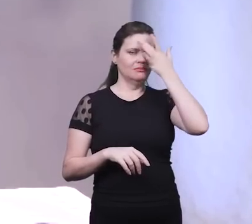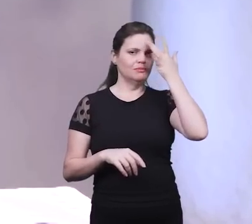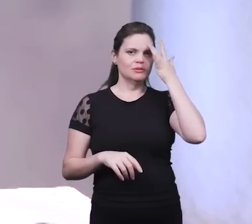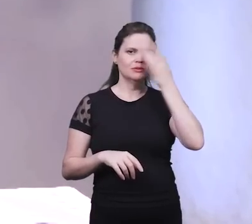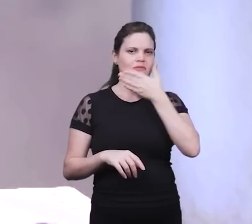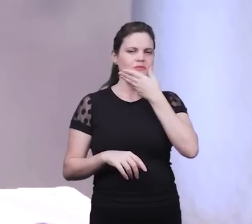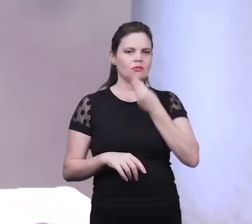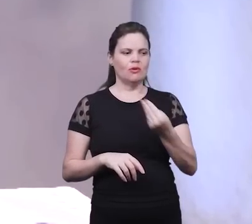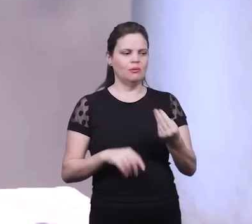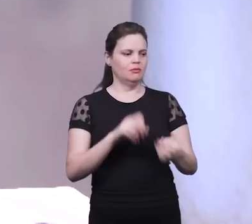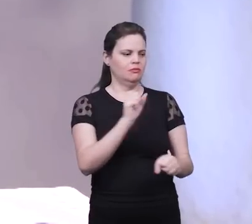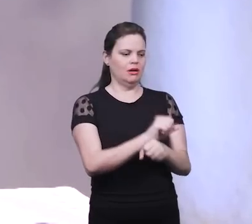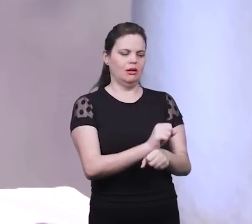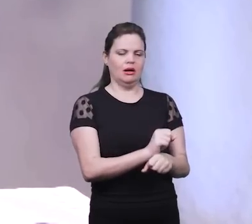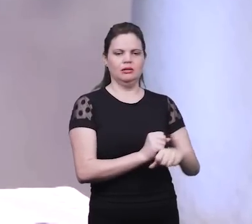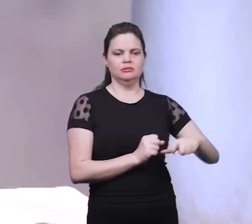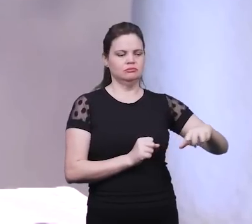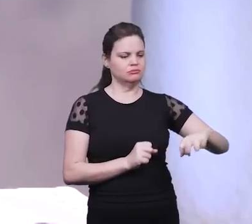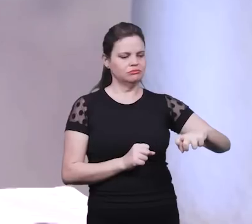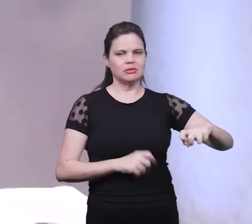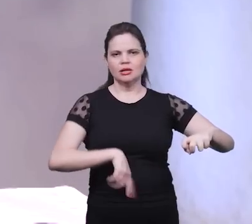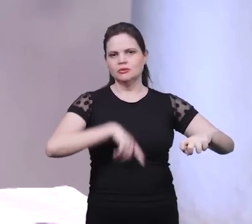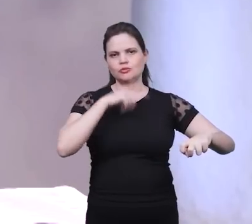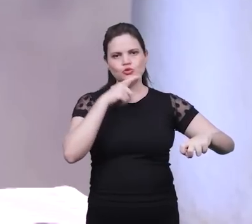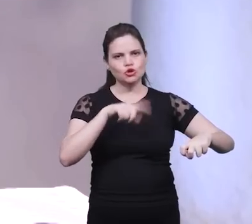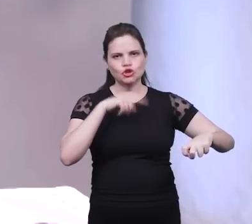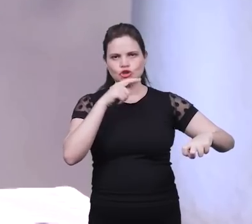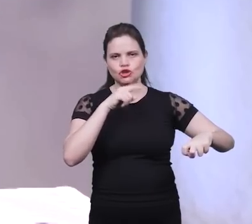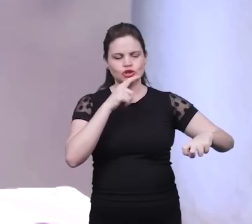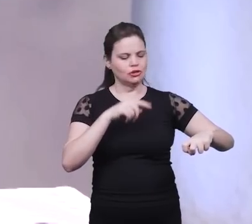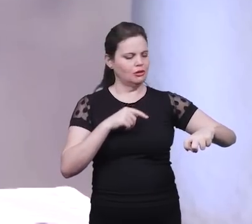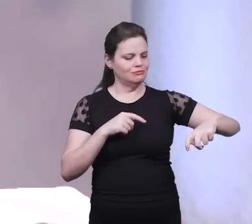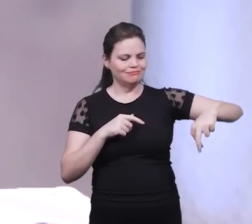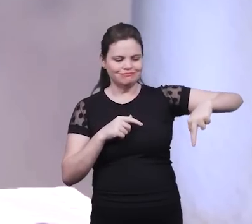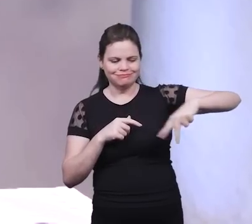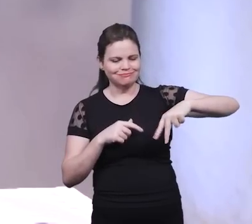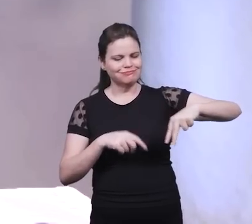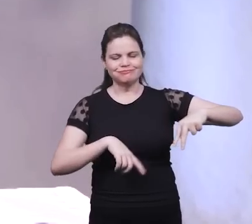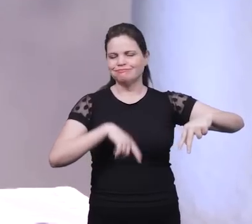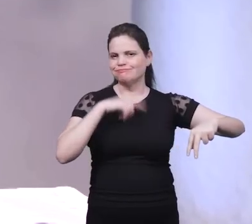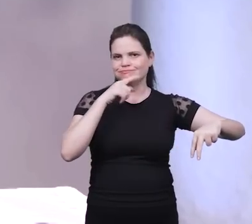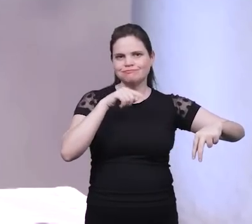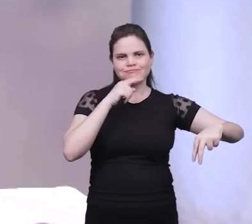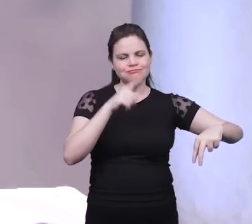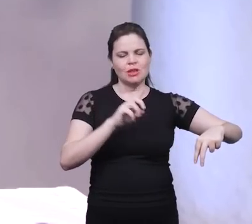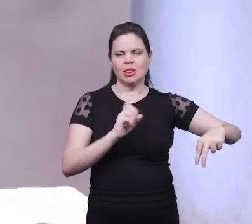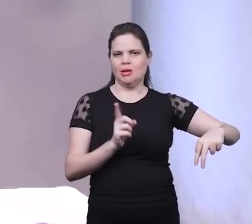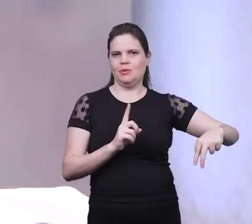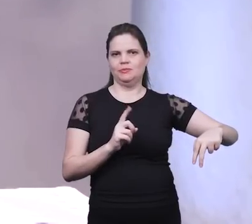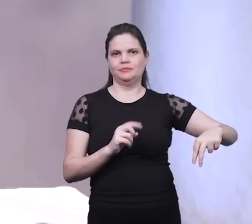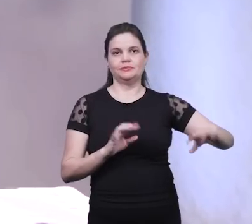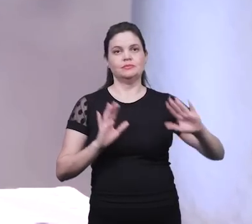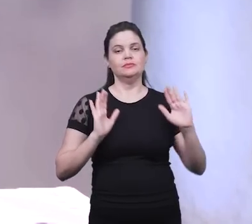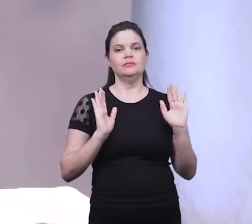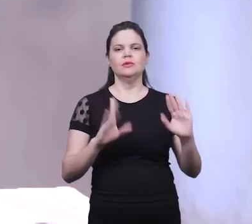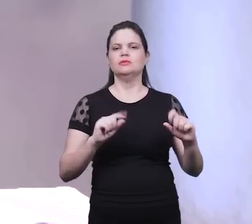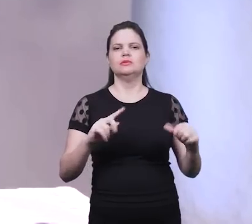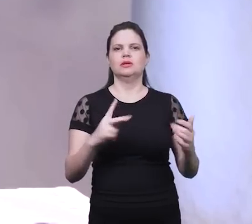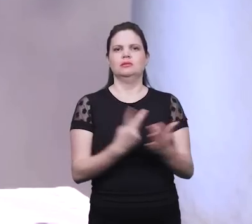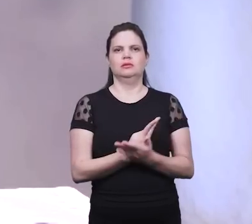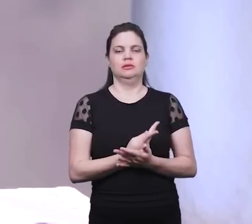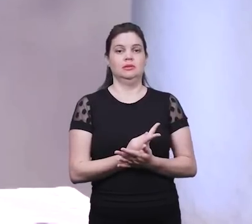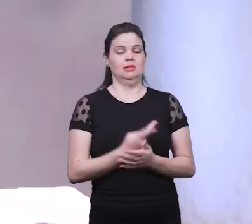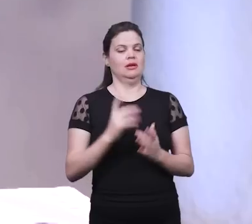capacidade física para poder se mover e entrar naquele tanque. Mas agora ele estava ali parado,